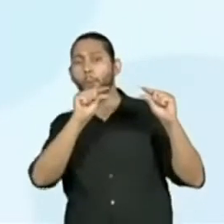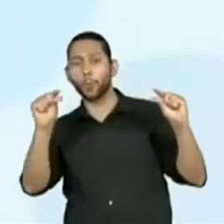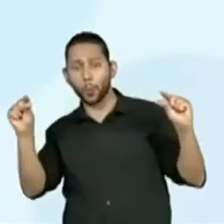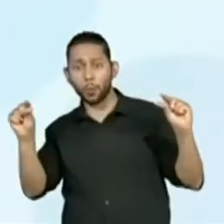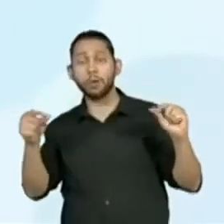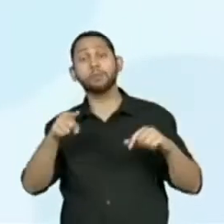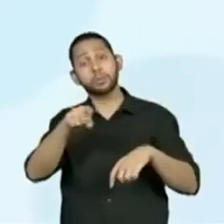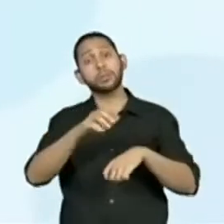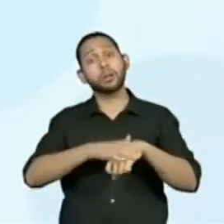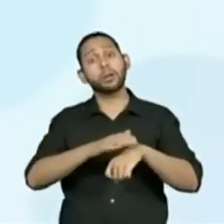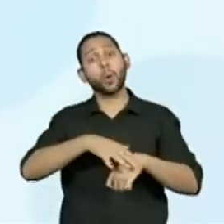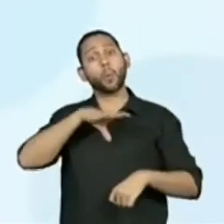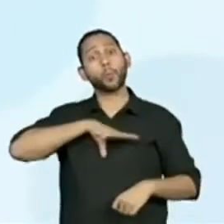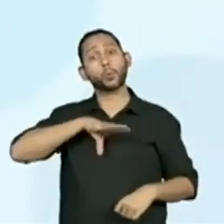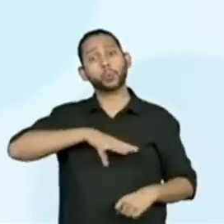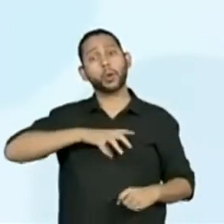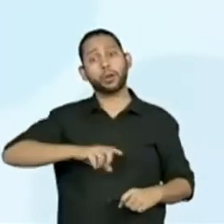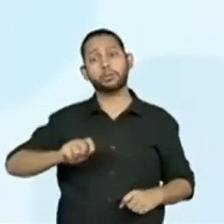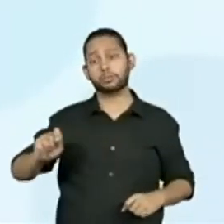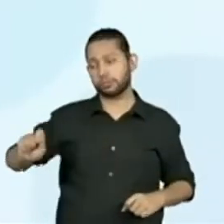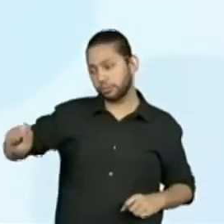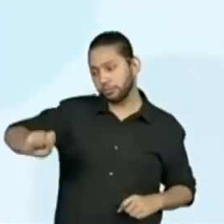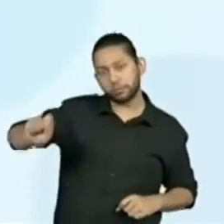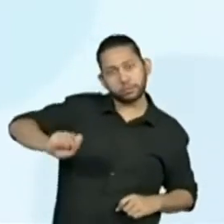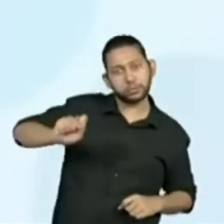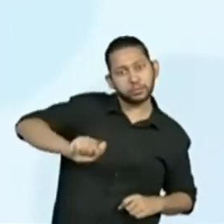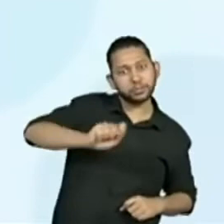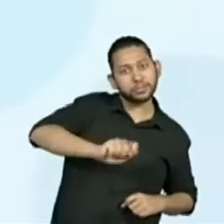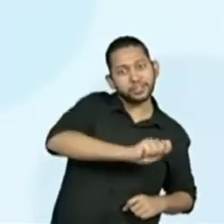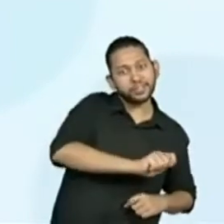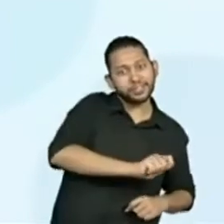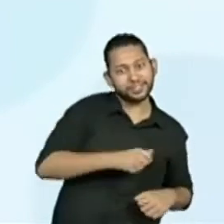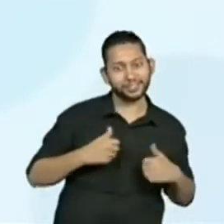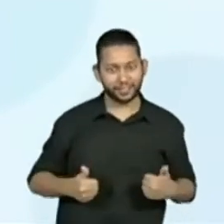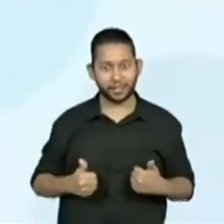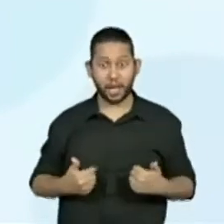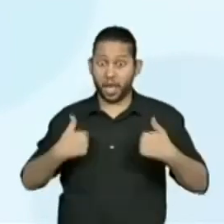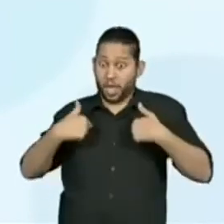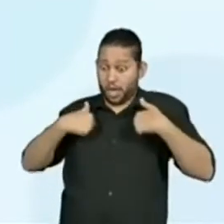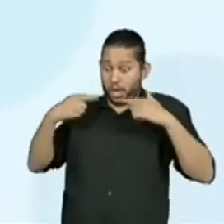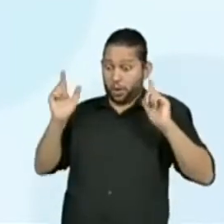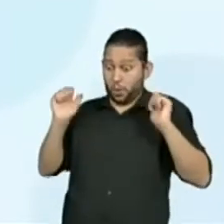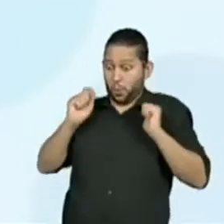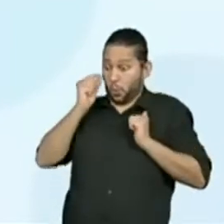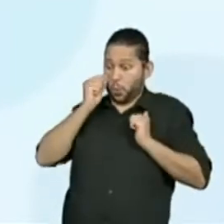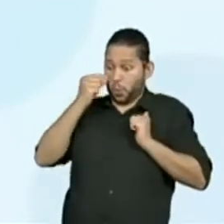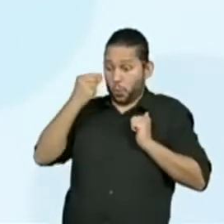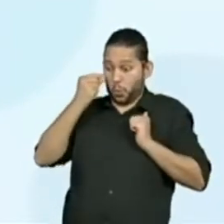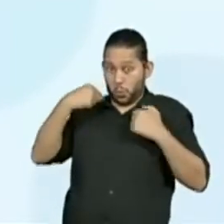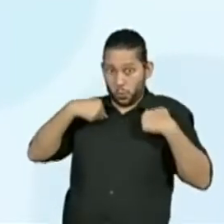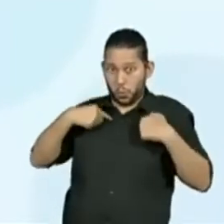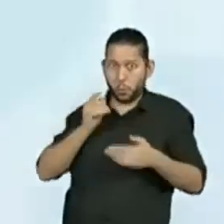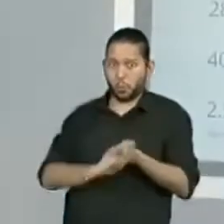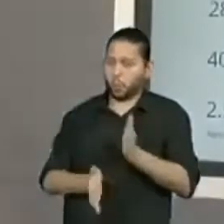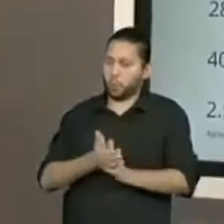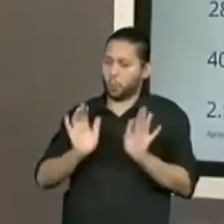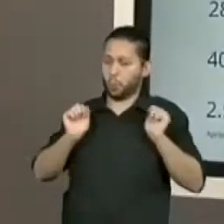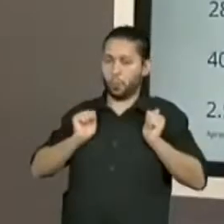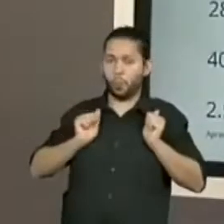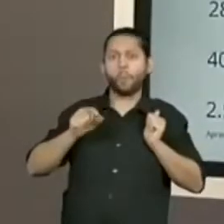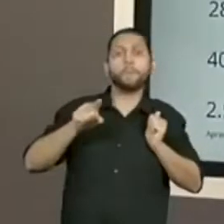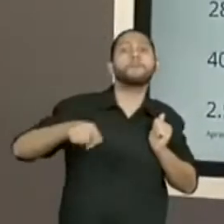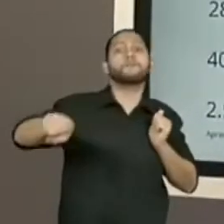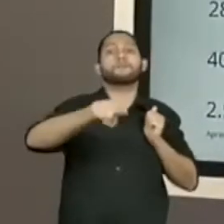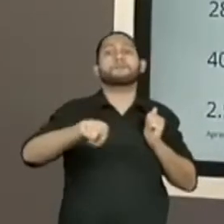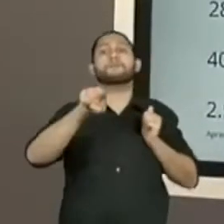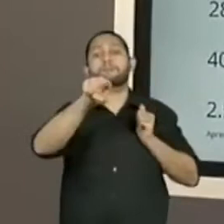acima. Ok, professor, então agora você vai ter que escrever, eu não, vocês aí em casa, os alunos do 4º